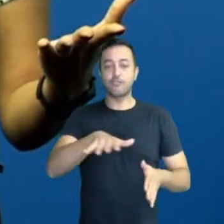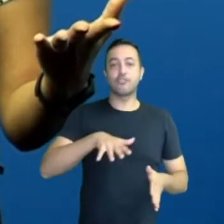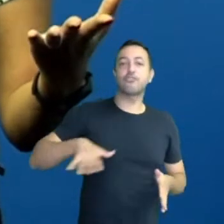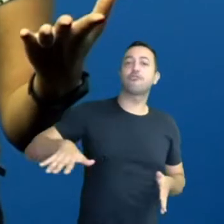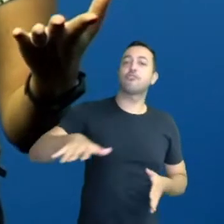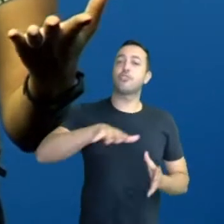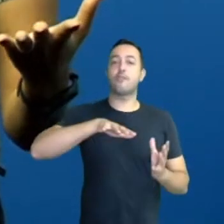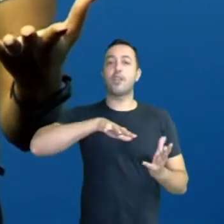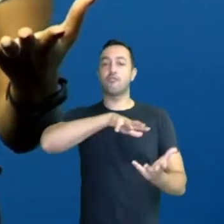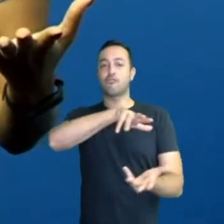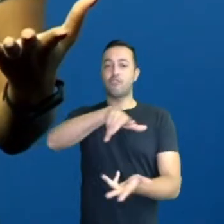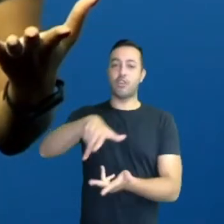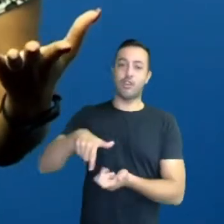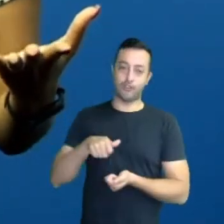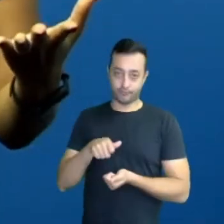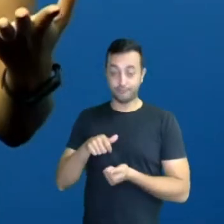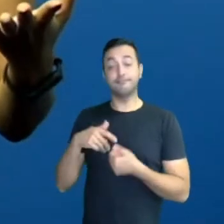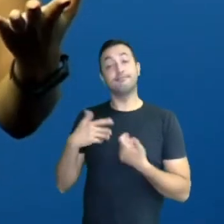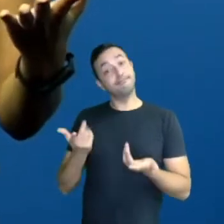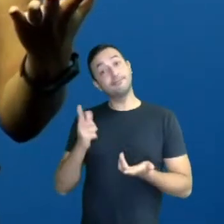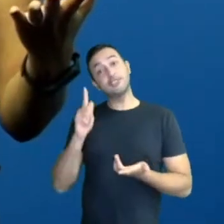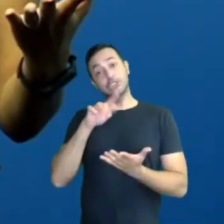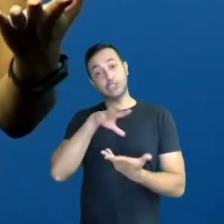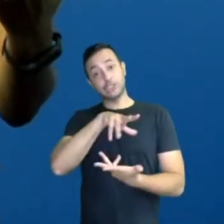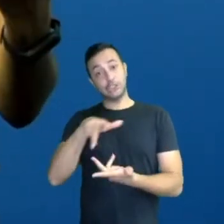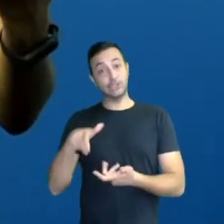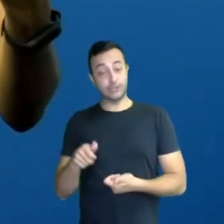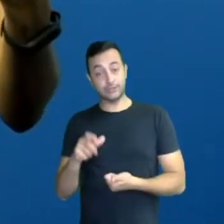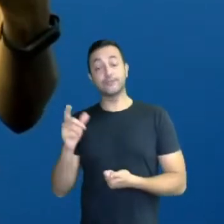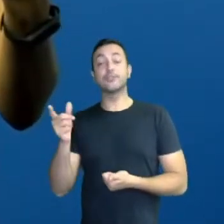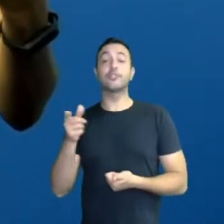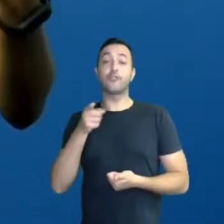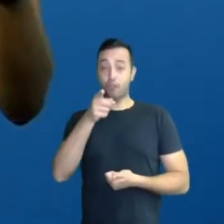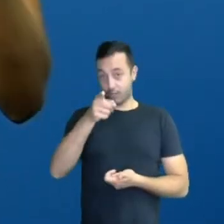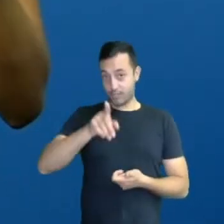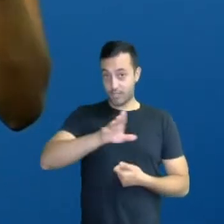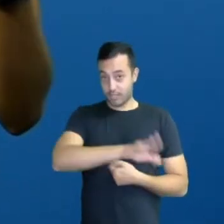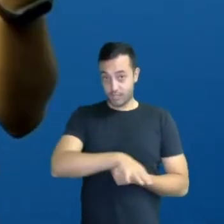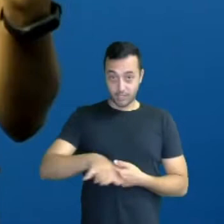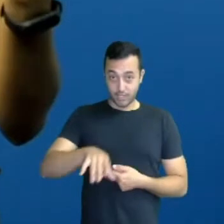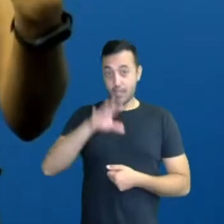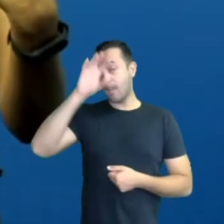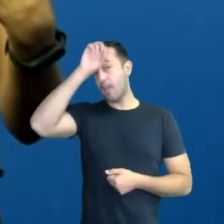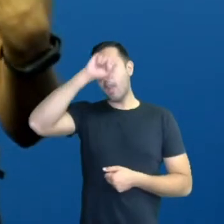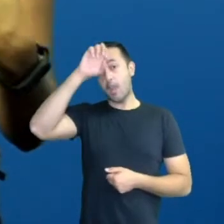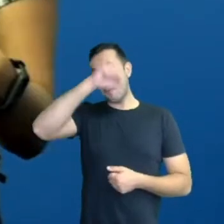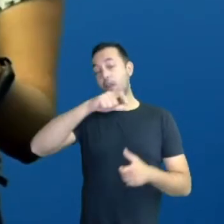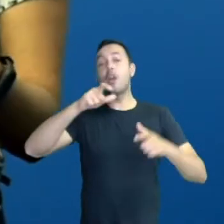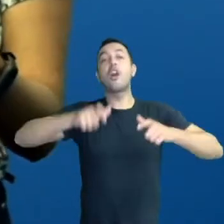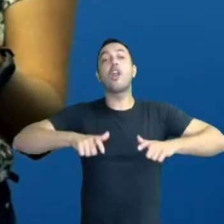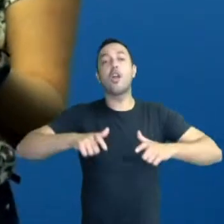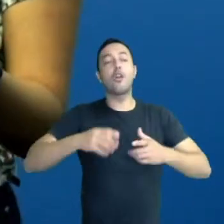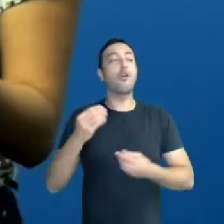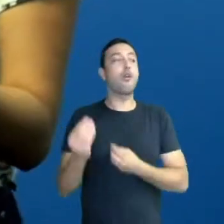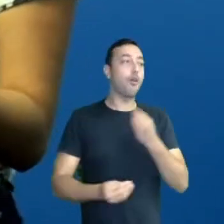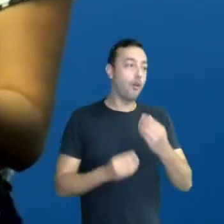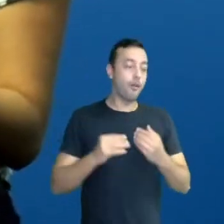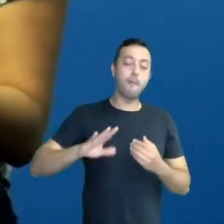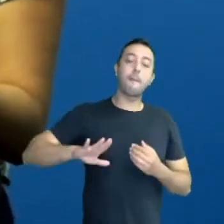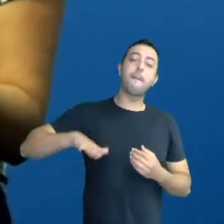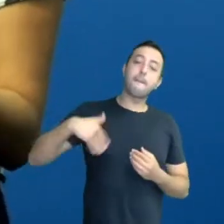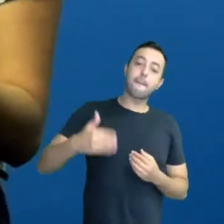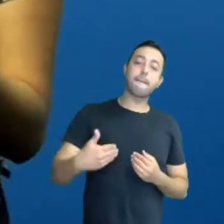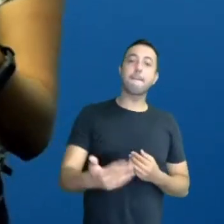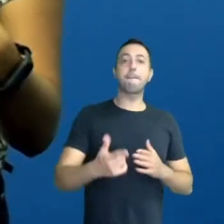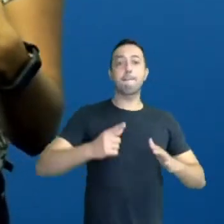espaço geográfico. A geografia, ela traz para você, enquanto criança, aprender a se localizar para mais tarde